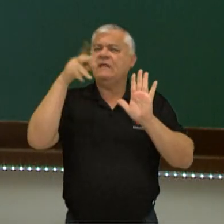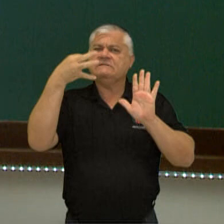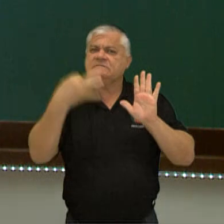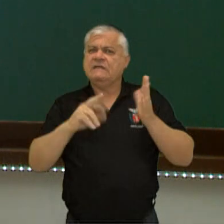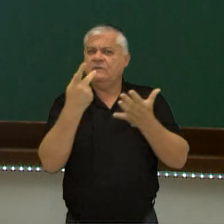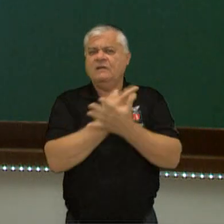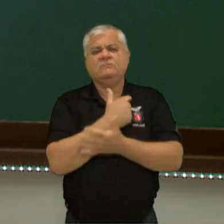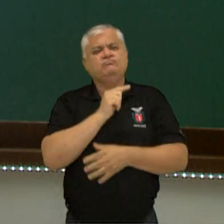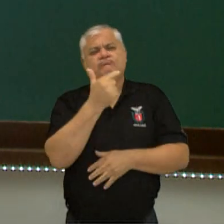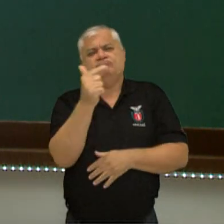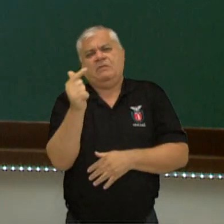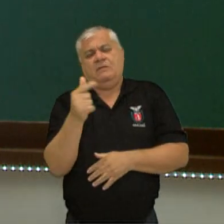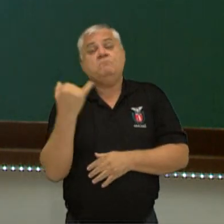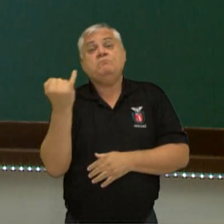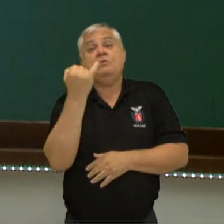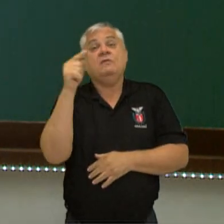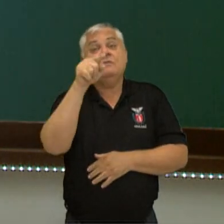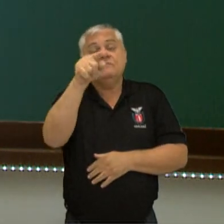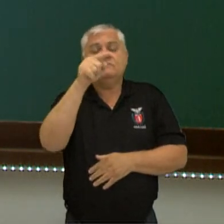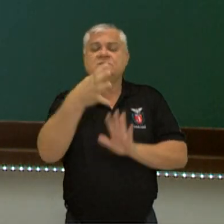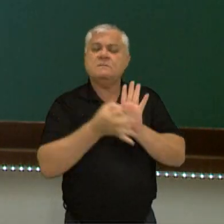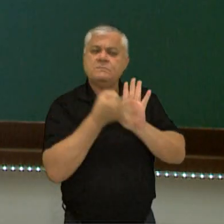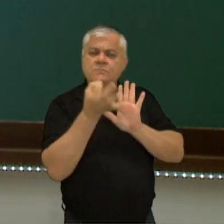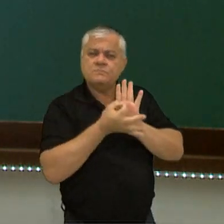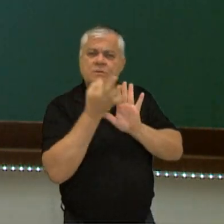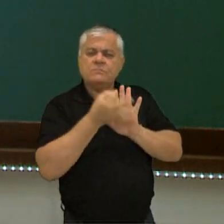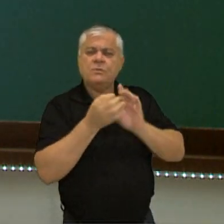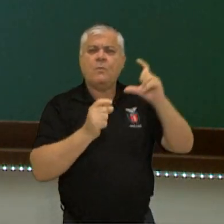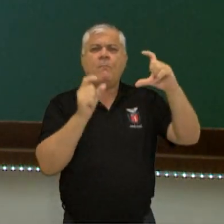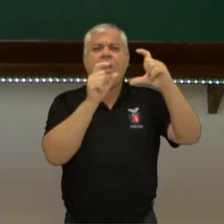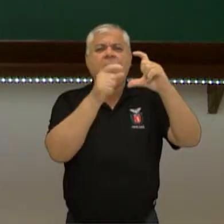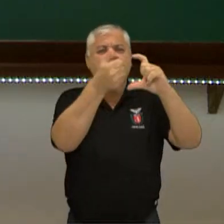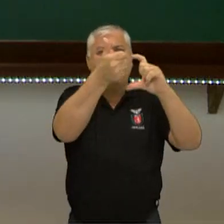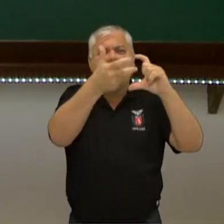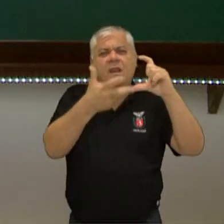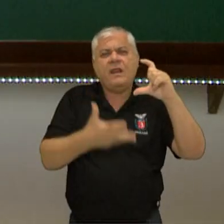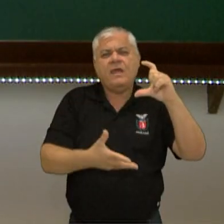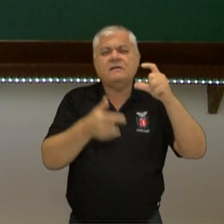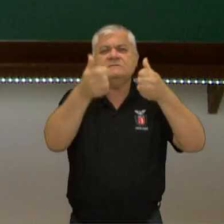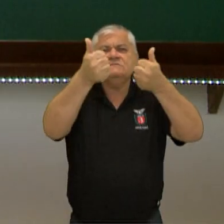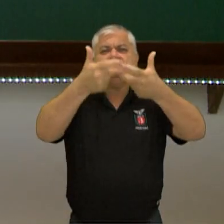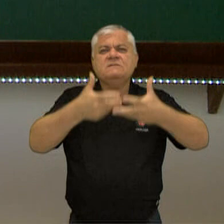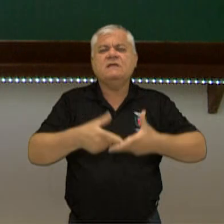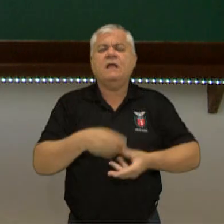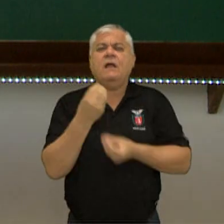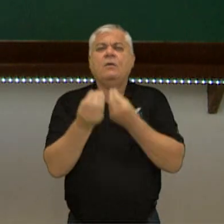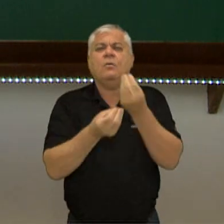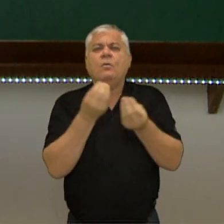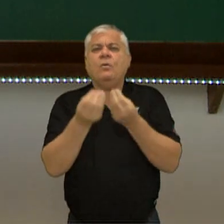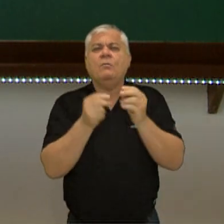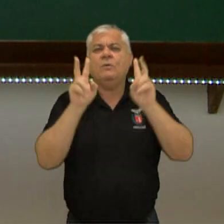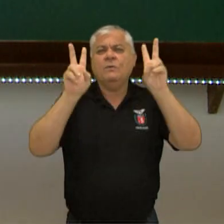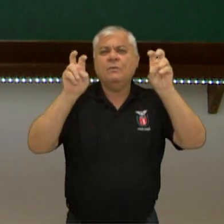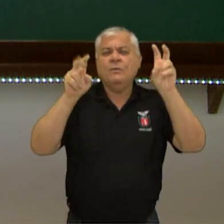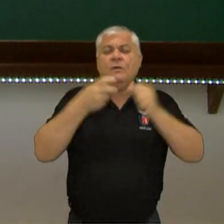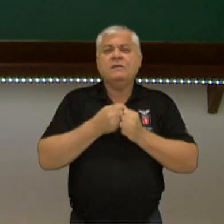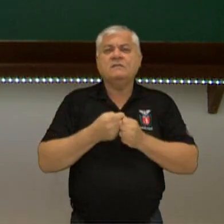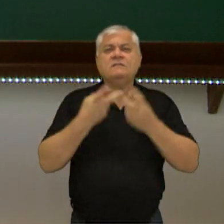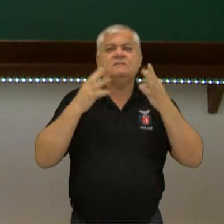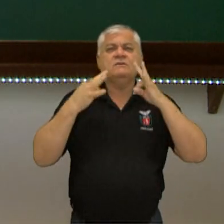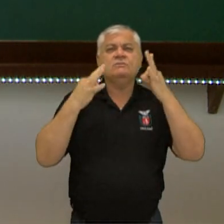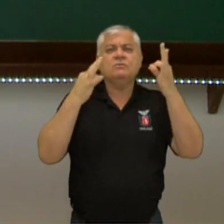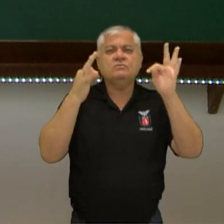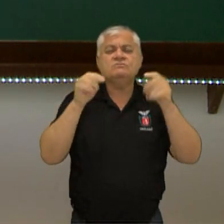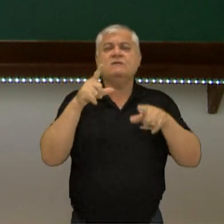ou errado. O importante é você escrever pelo menos um parágrafo argumentando sobre como que as